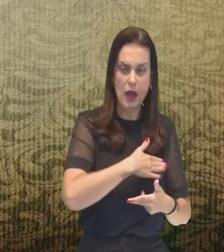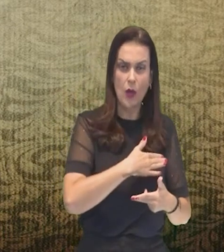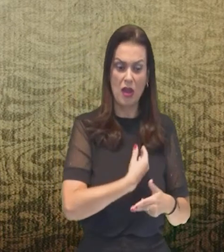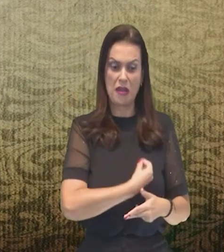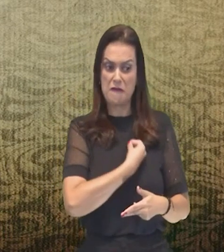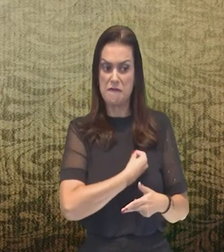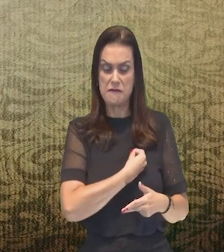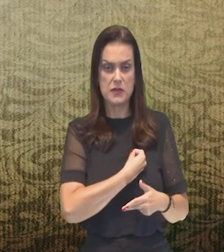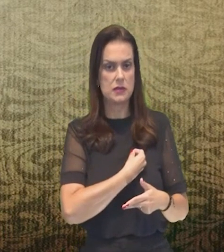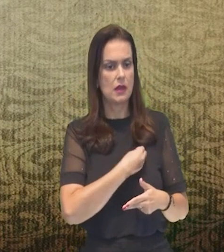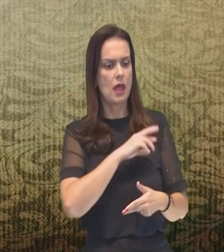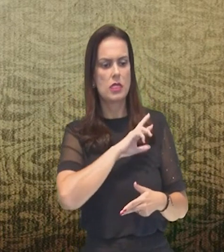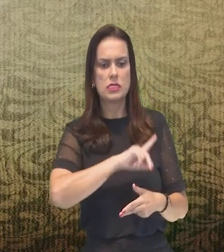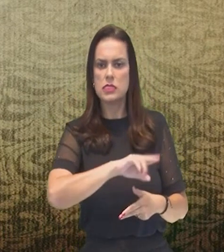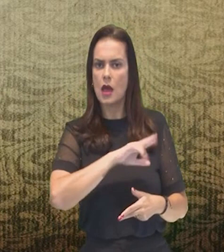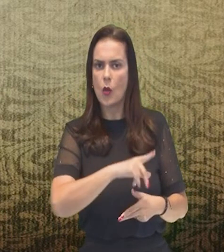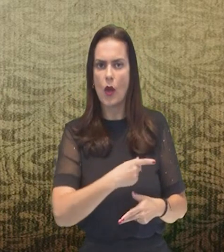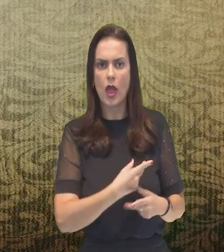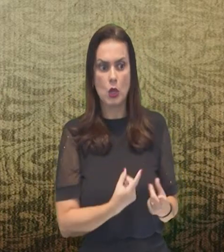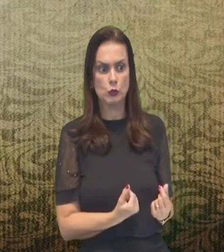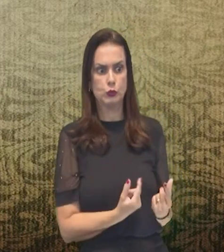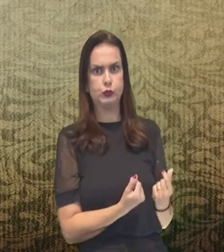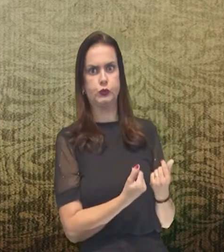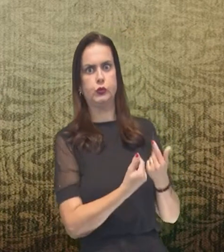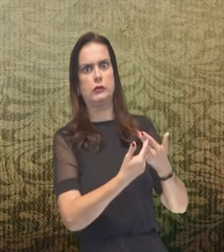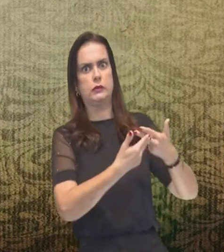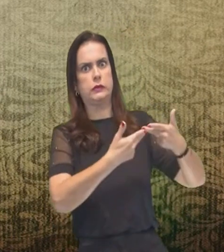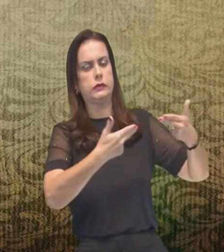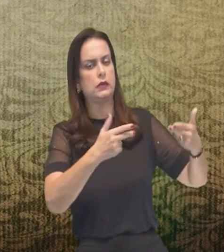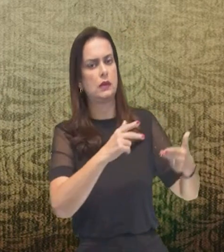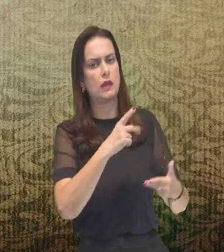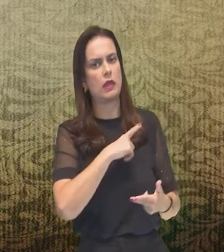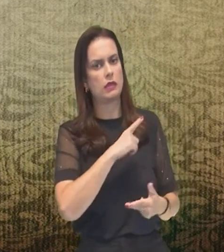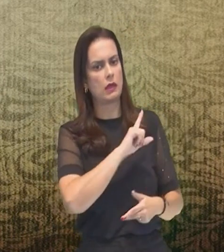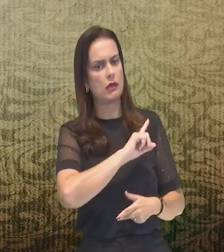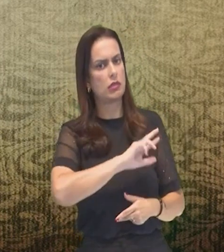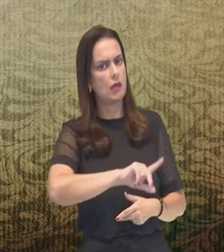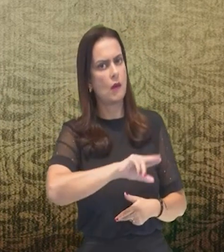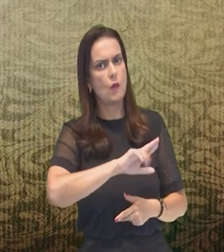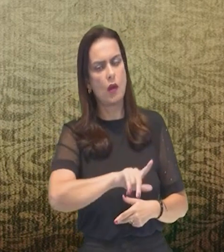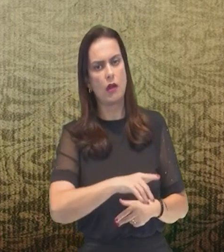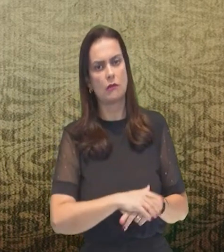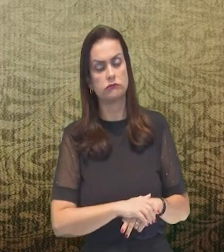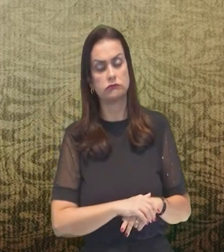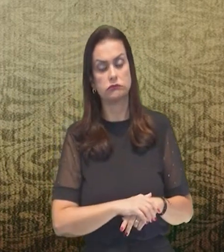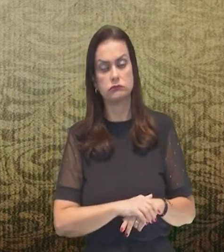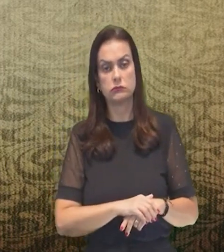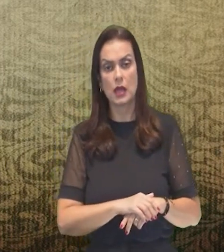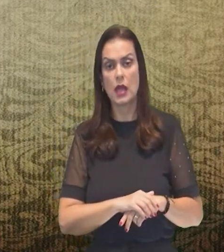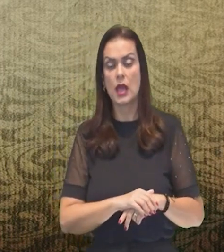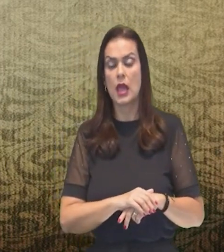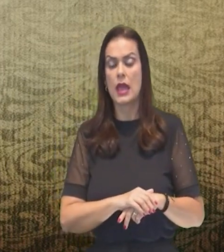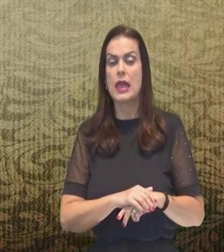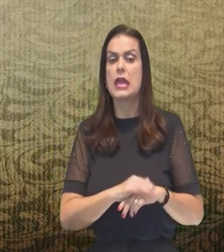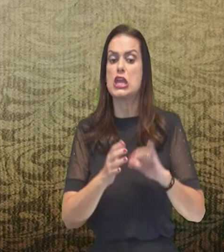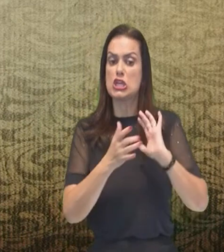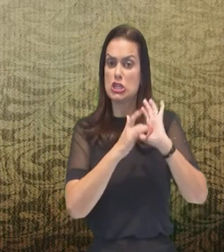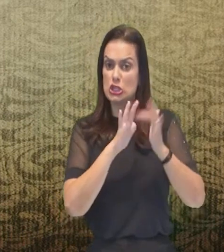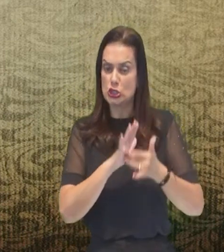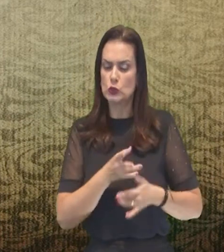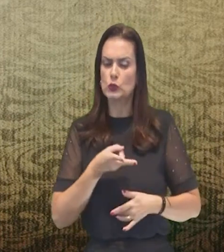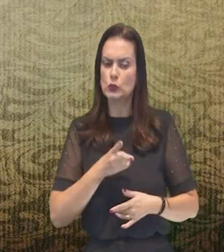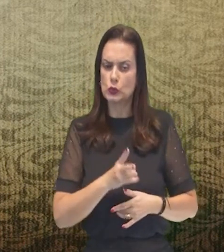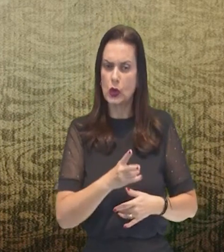não consiste na abundância dos bens que ele possui. E ele lhes proferiu ainda